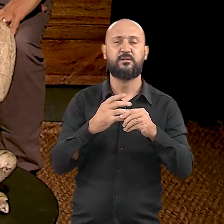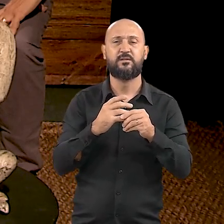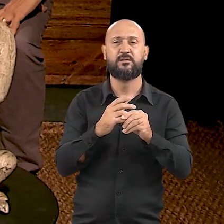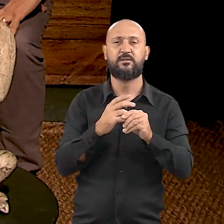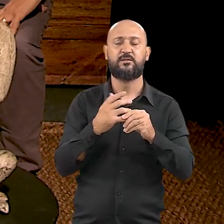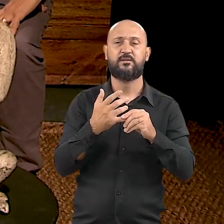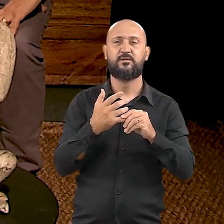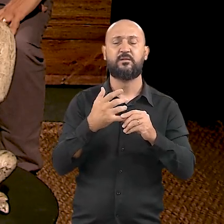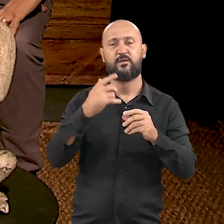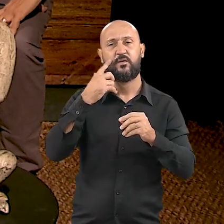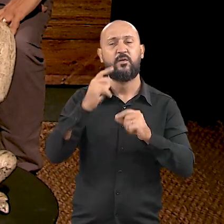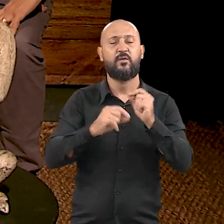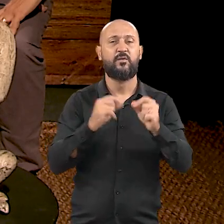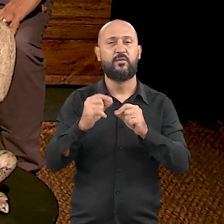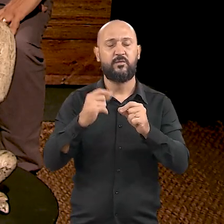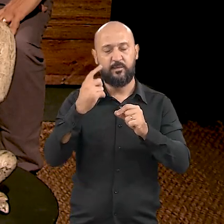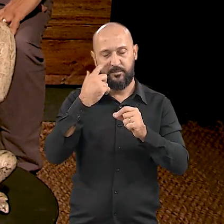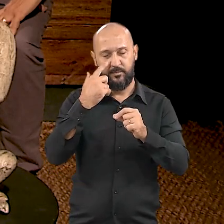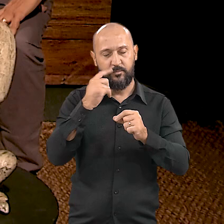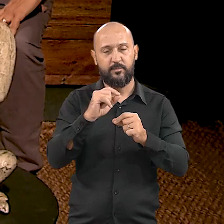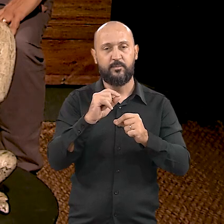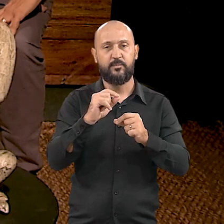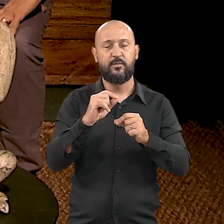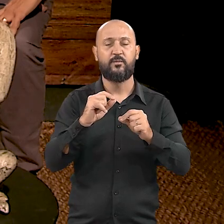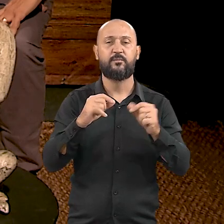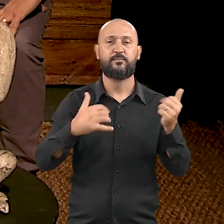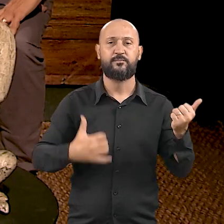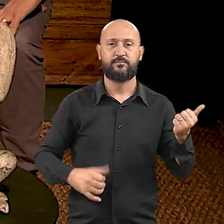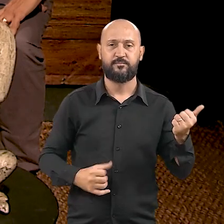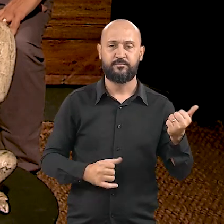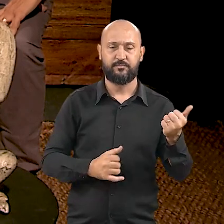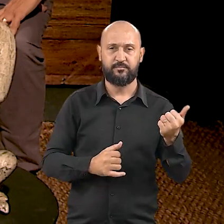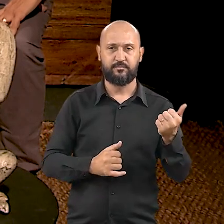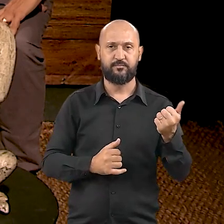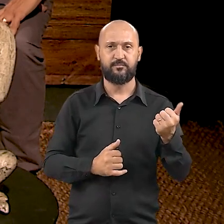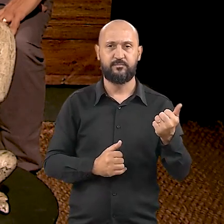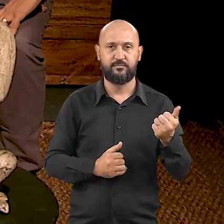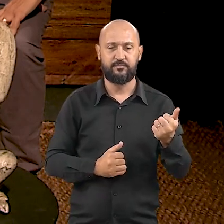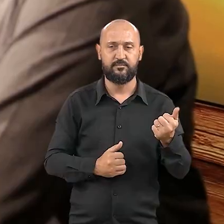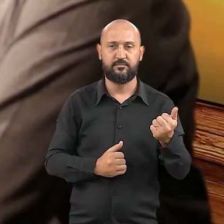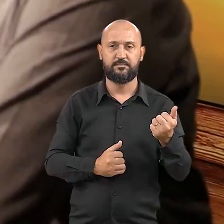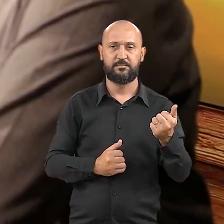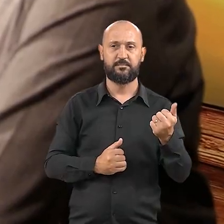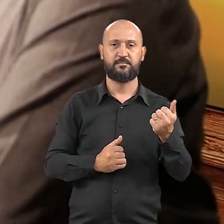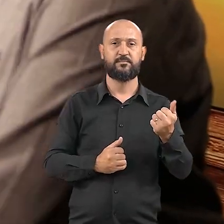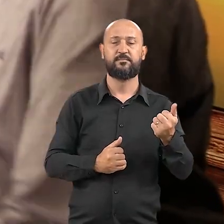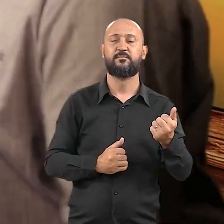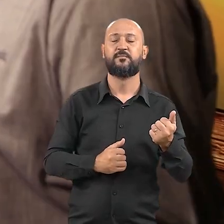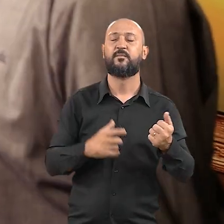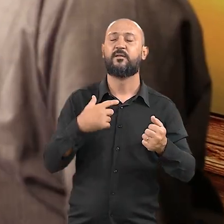dele, nessa versão, foi o meu violão e o... que estraga até um pouco. Meu violão é